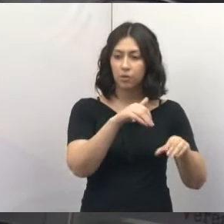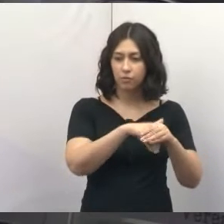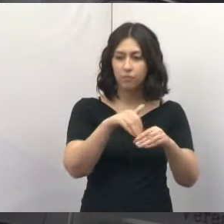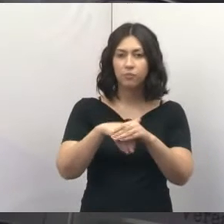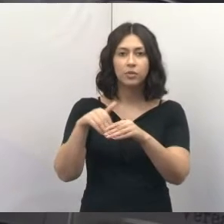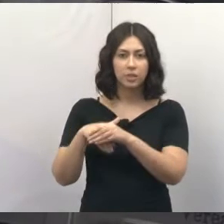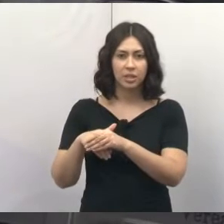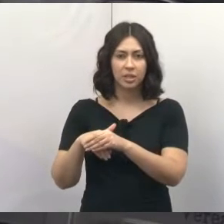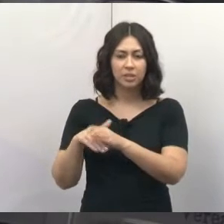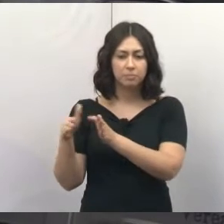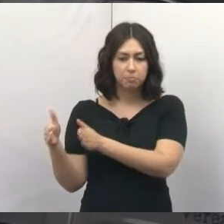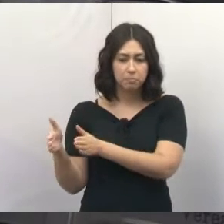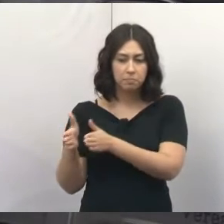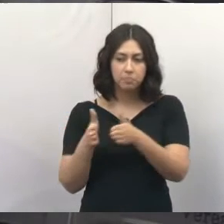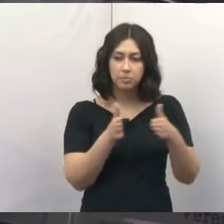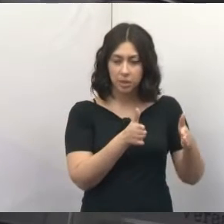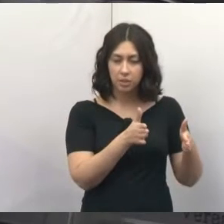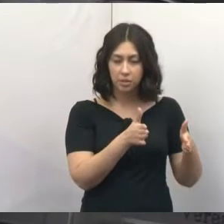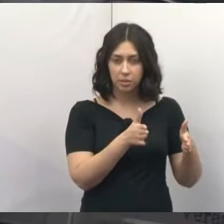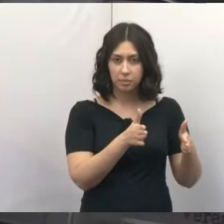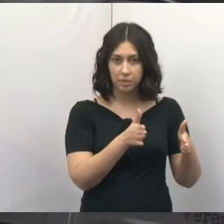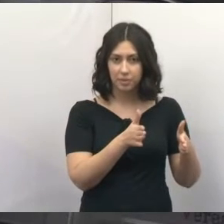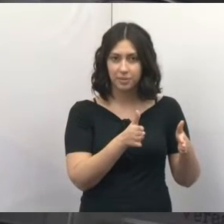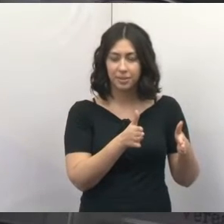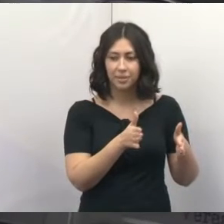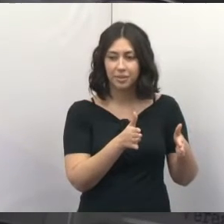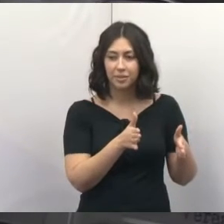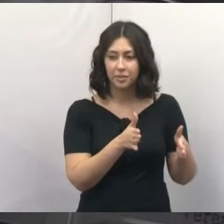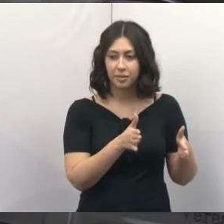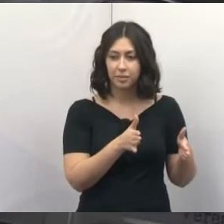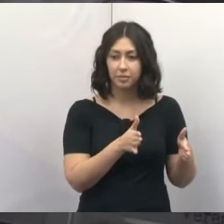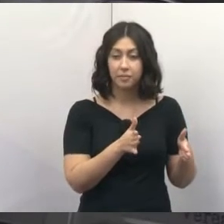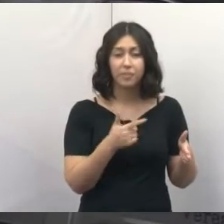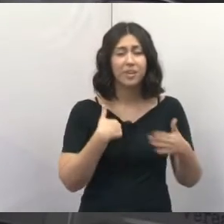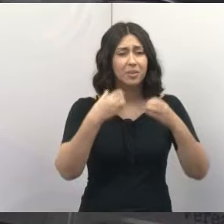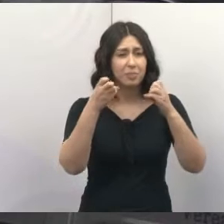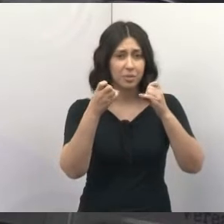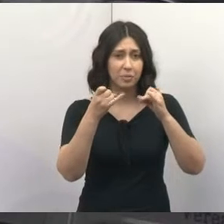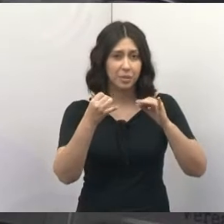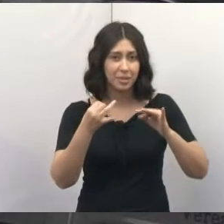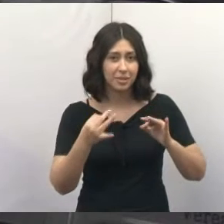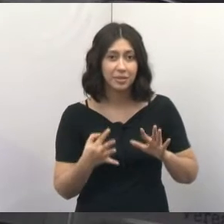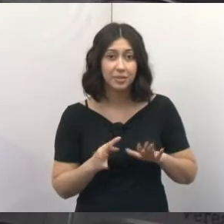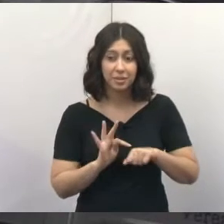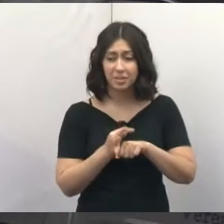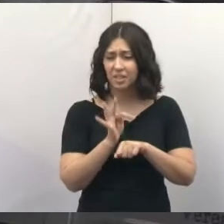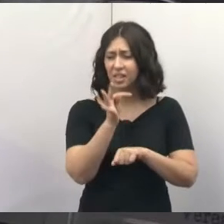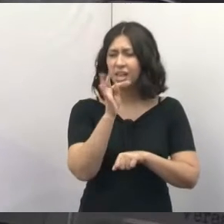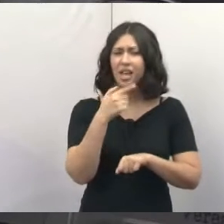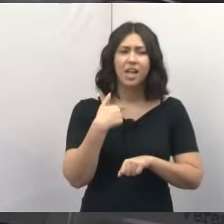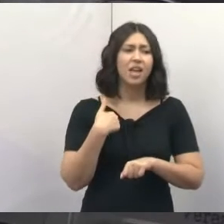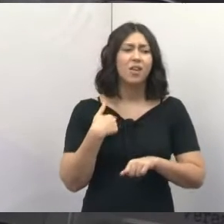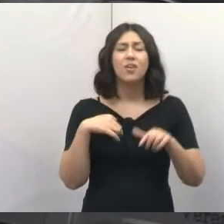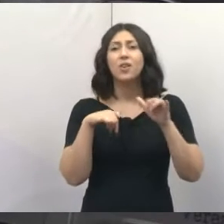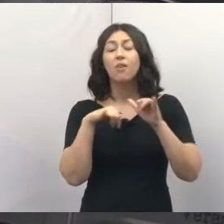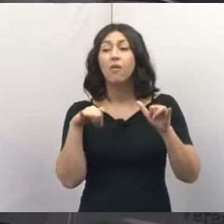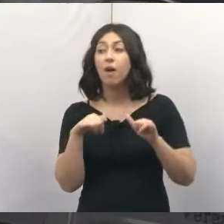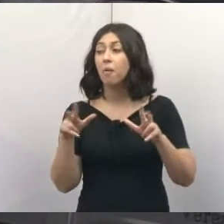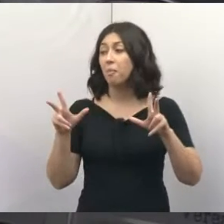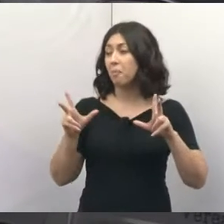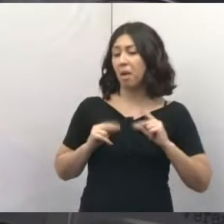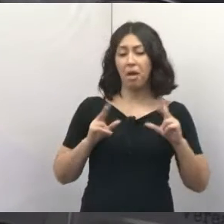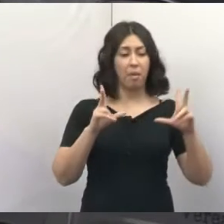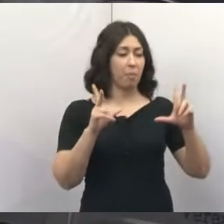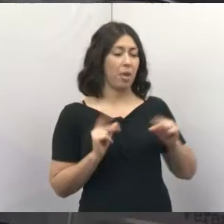de destaque em separado. Acho que eu explanei aqui a questão técnica, não vou entrar no mérito de